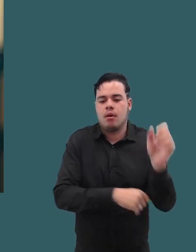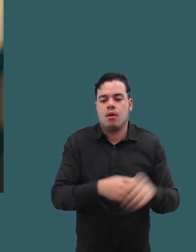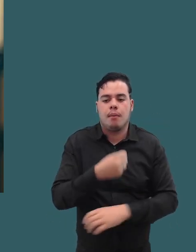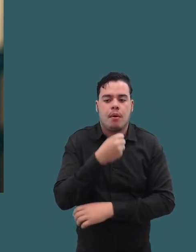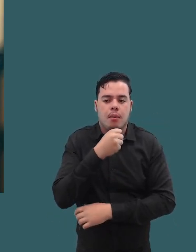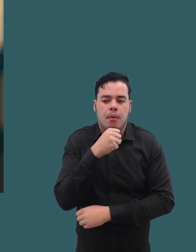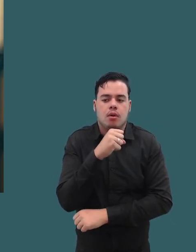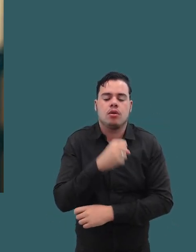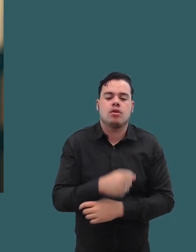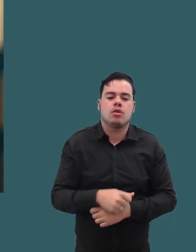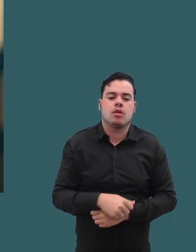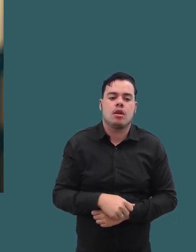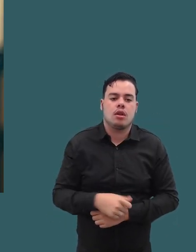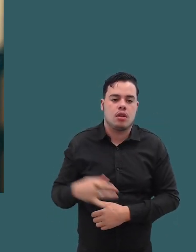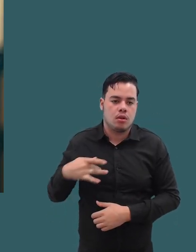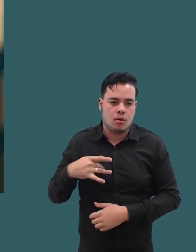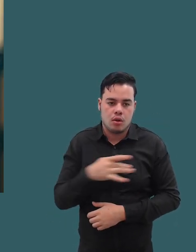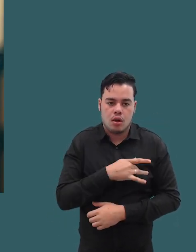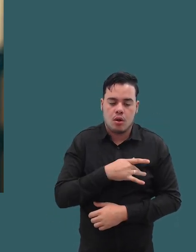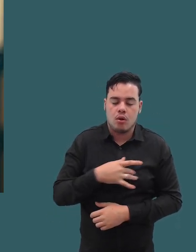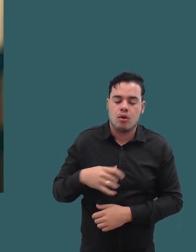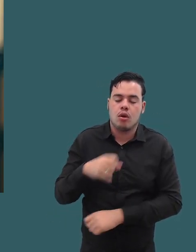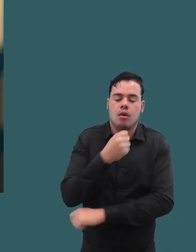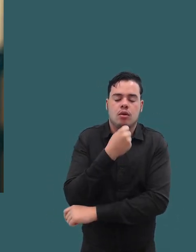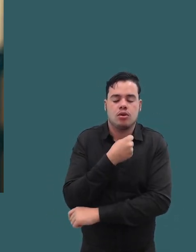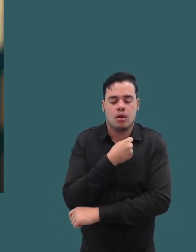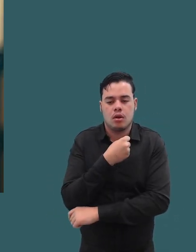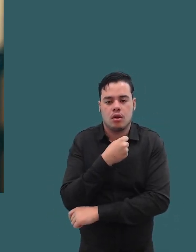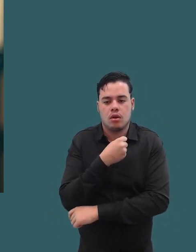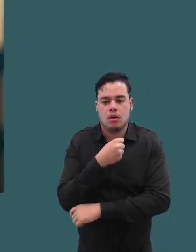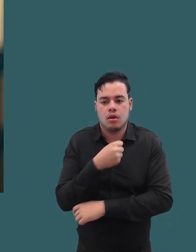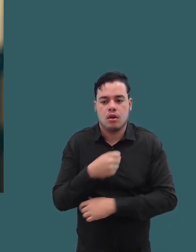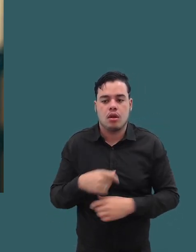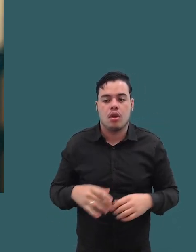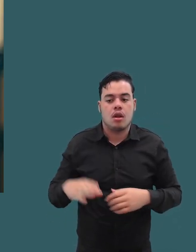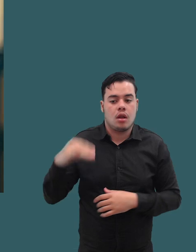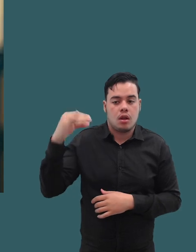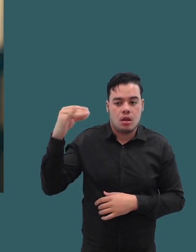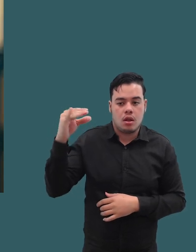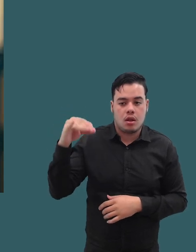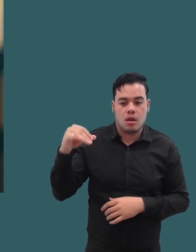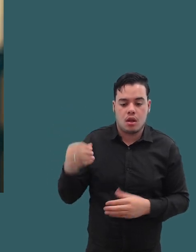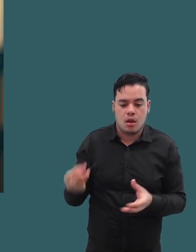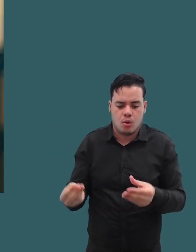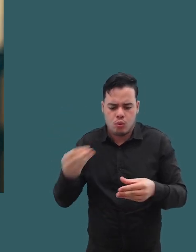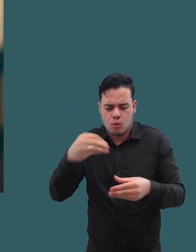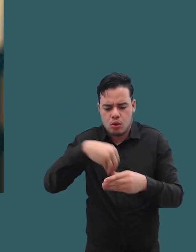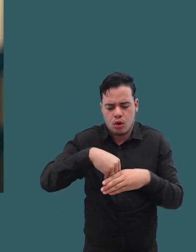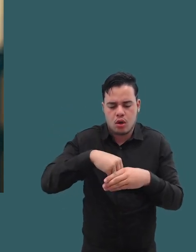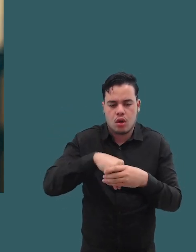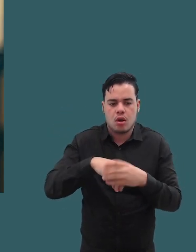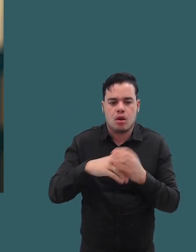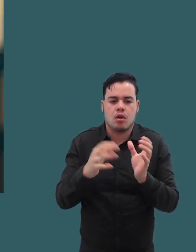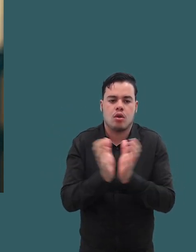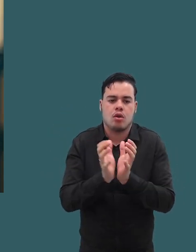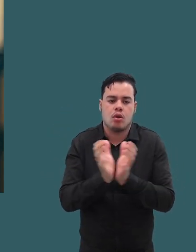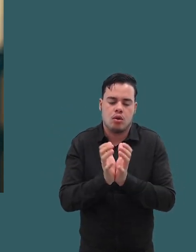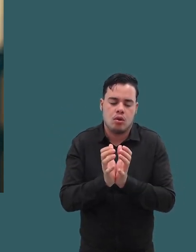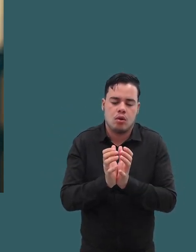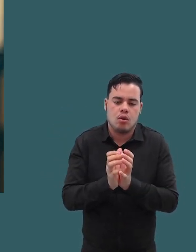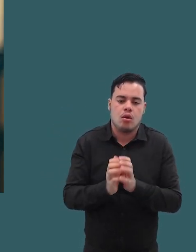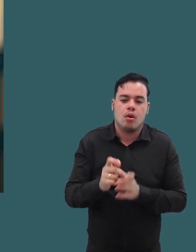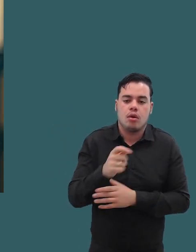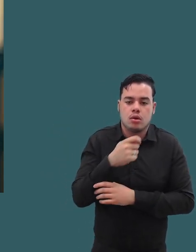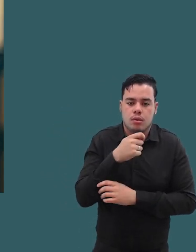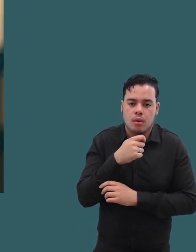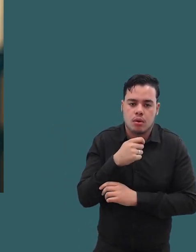jornalismo em saúde. E nos próprios e-books do grupo, né, Jornalismo na Comunicação